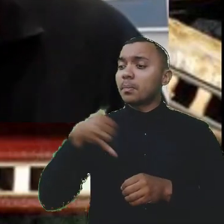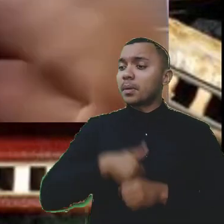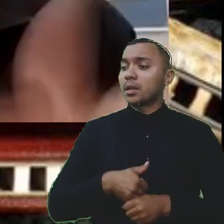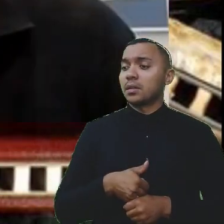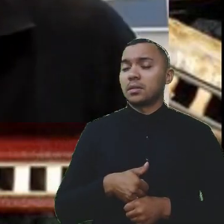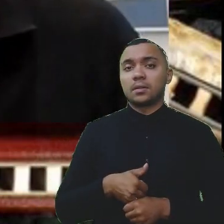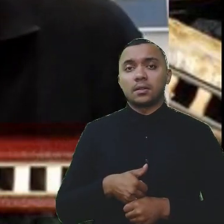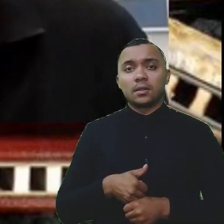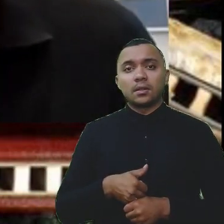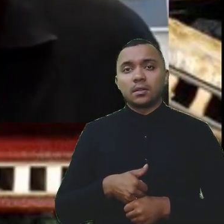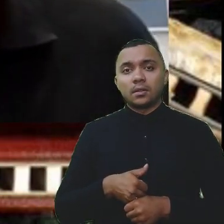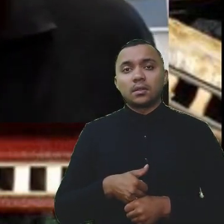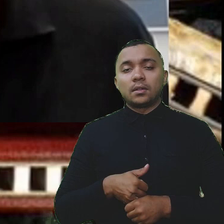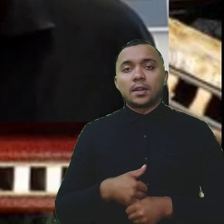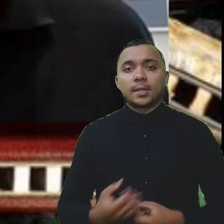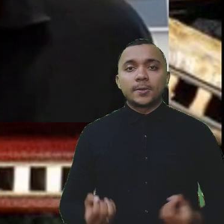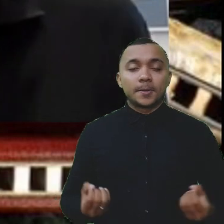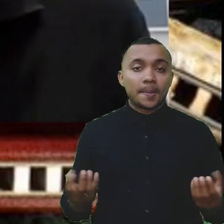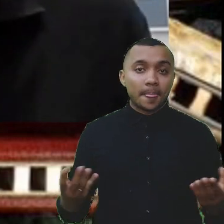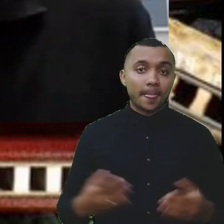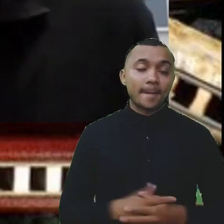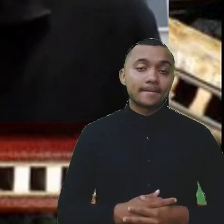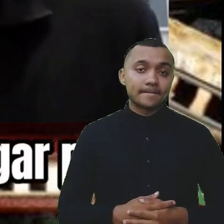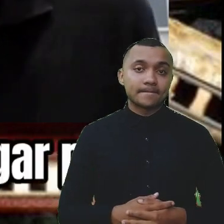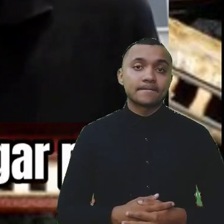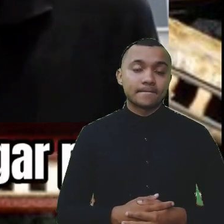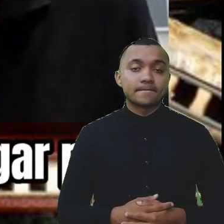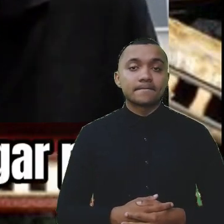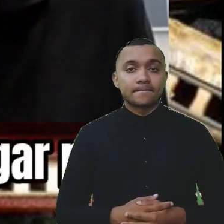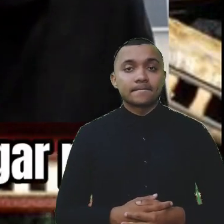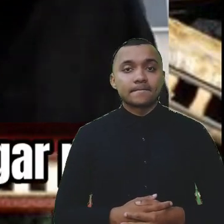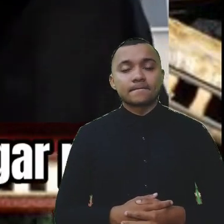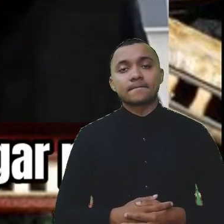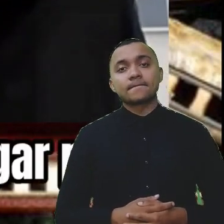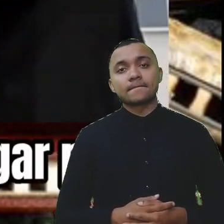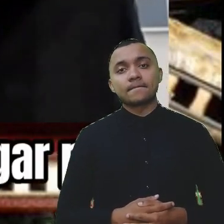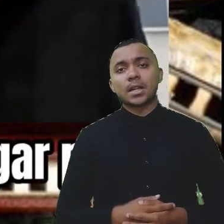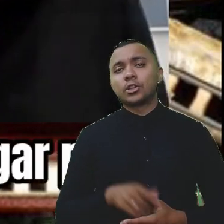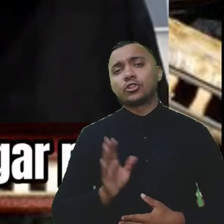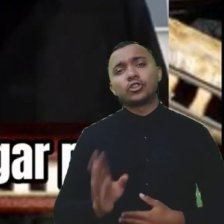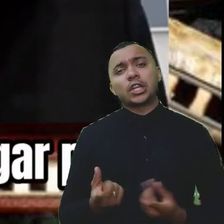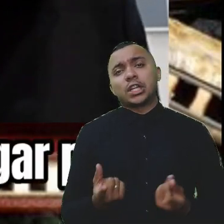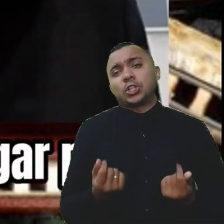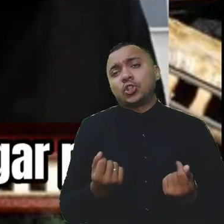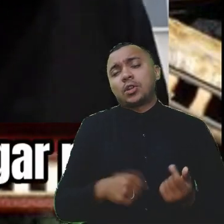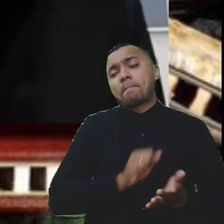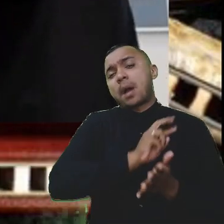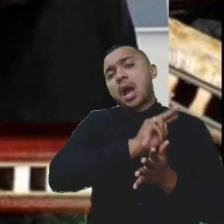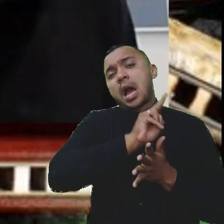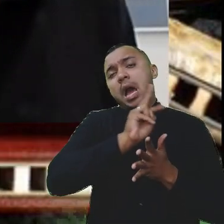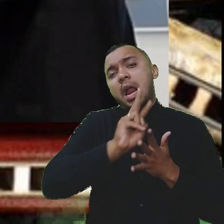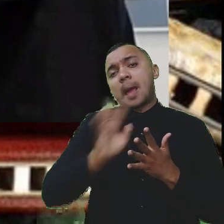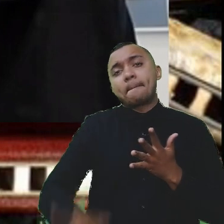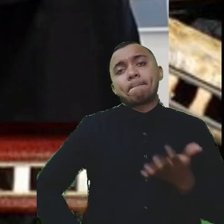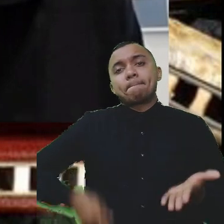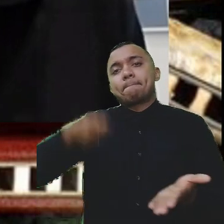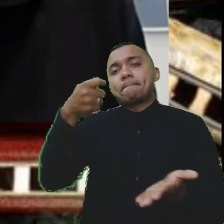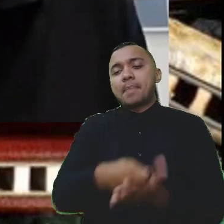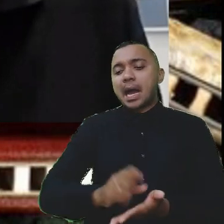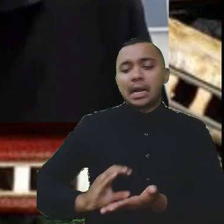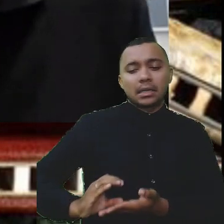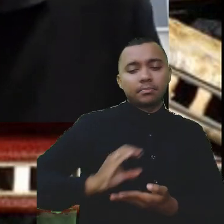maluco. Não que eu gosto da empresa de petróleo, mas... Então, os caras estão faturando quadrilhões e não querem pagar para